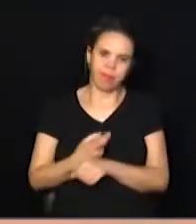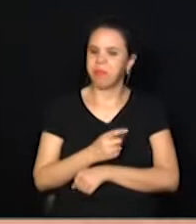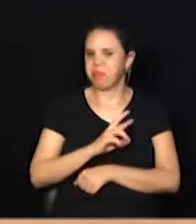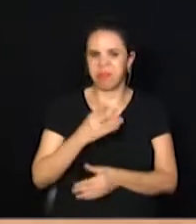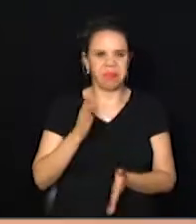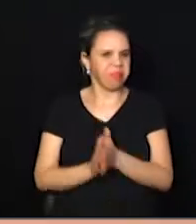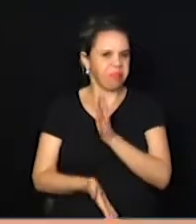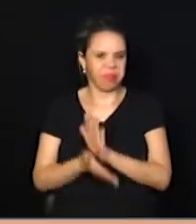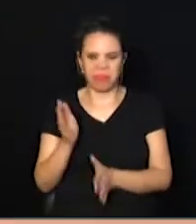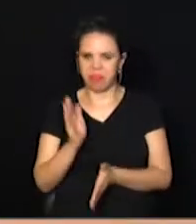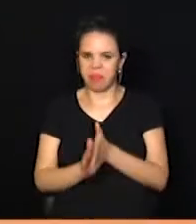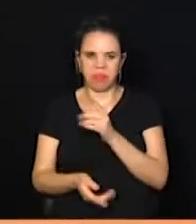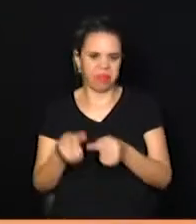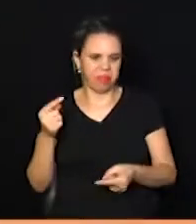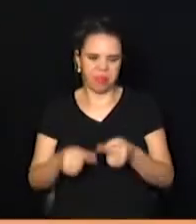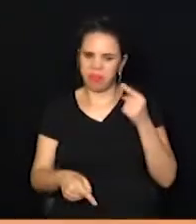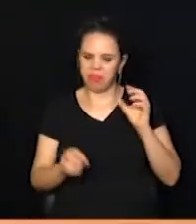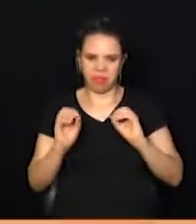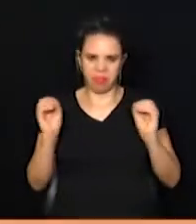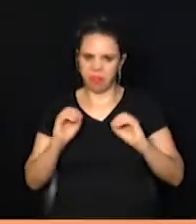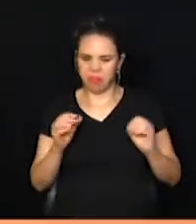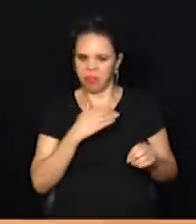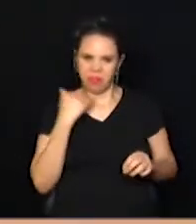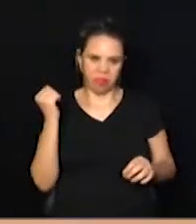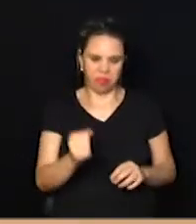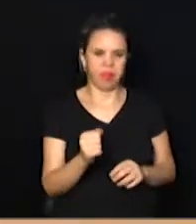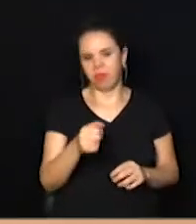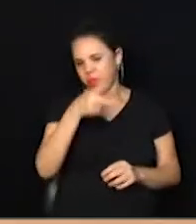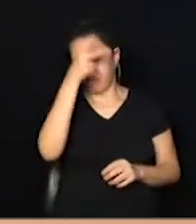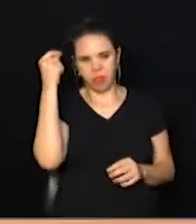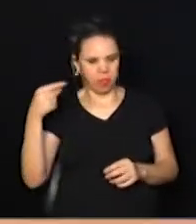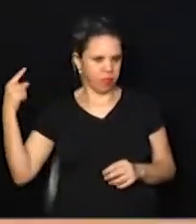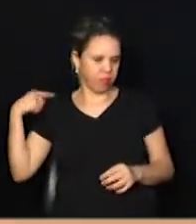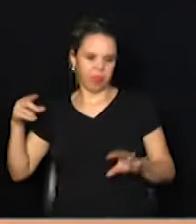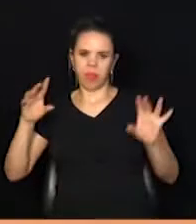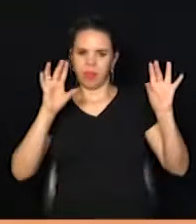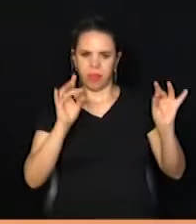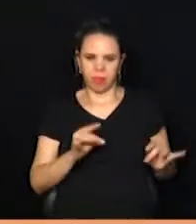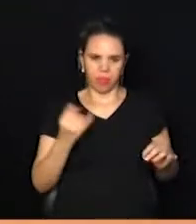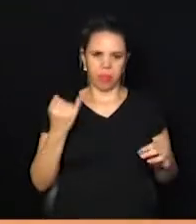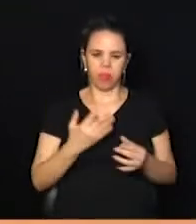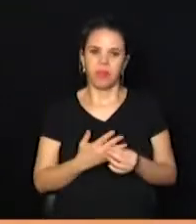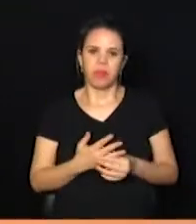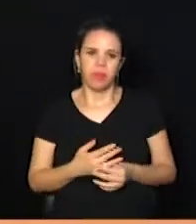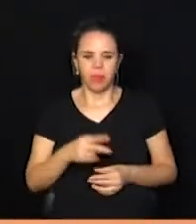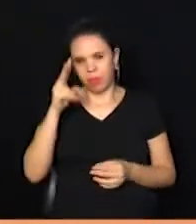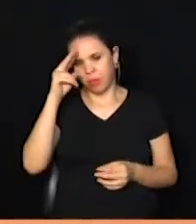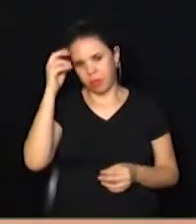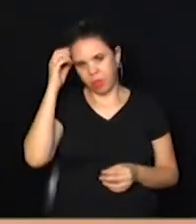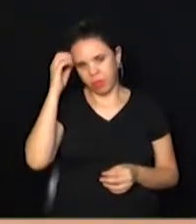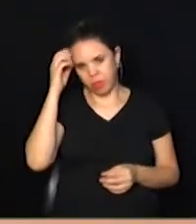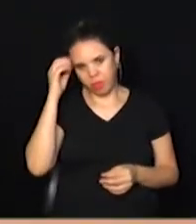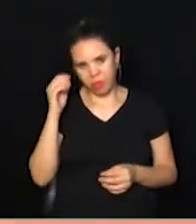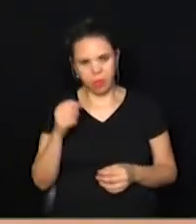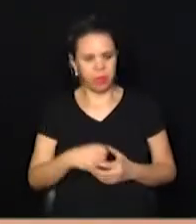tinham ligação nenhuma com os fatos. Mas um detalhe é muito importante, a gente precisa lembrar.